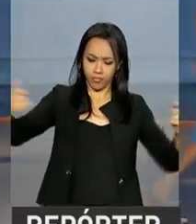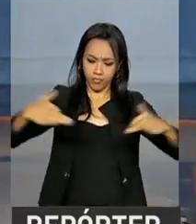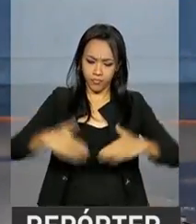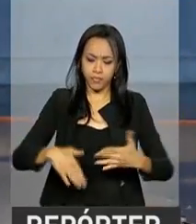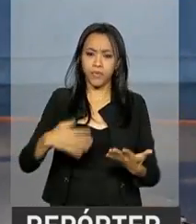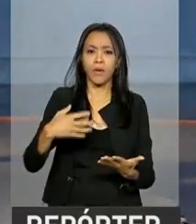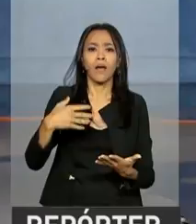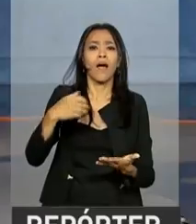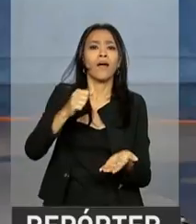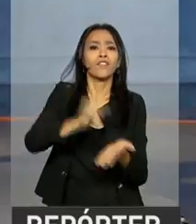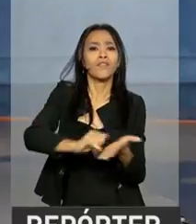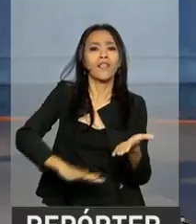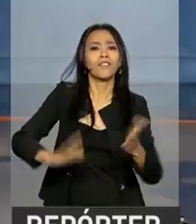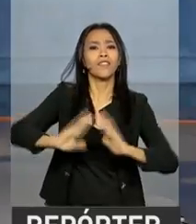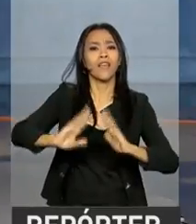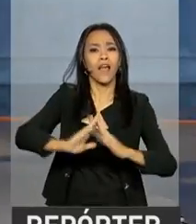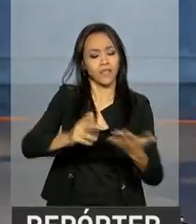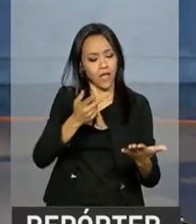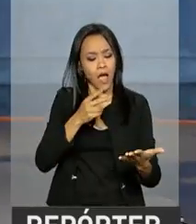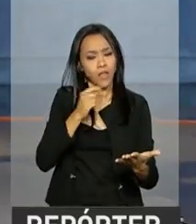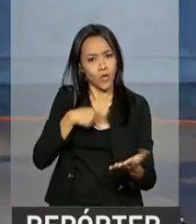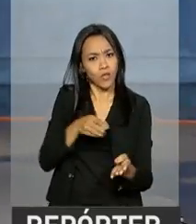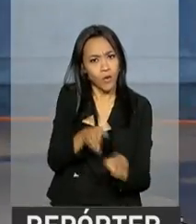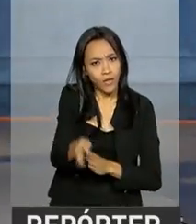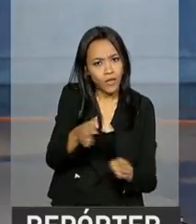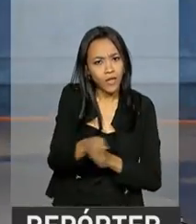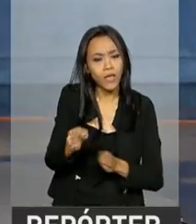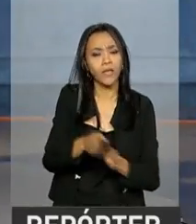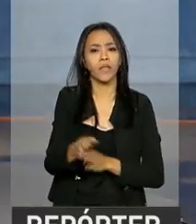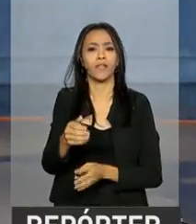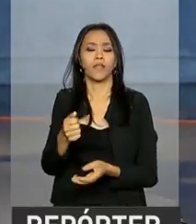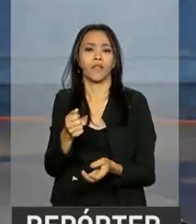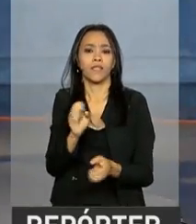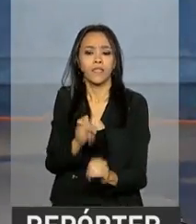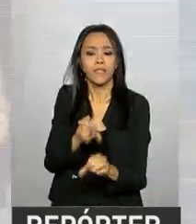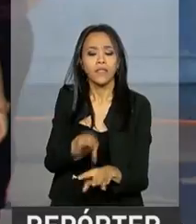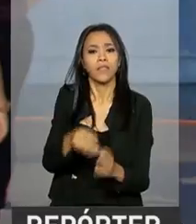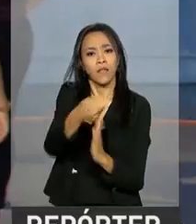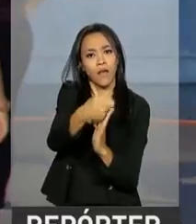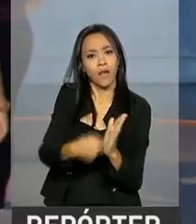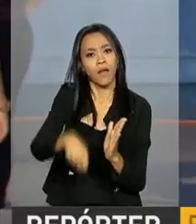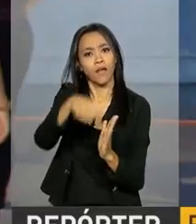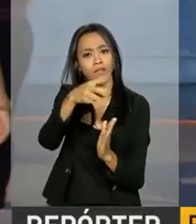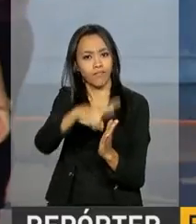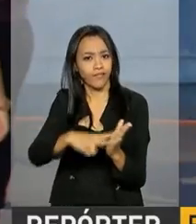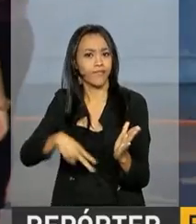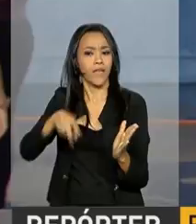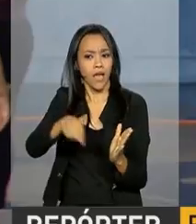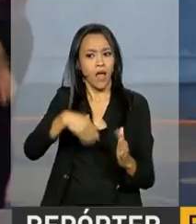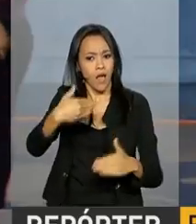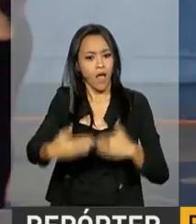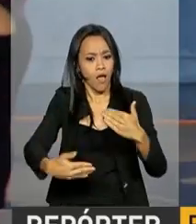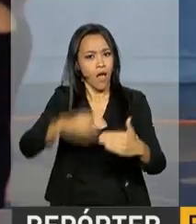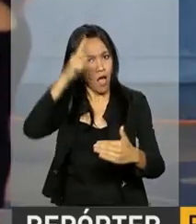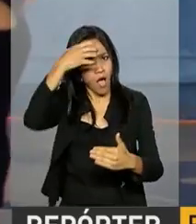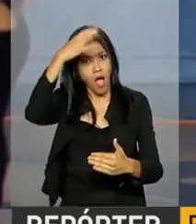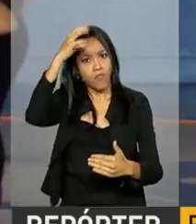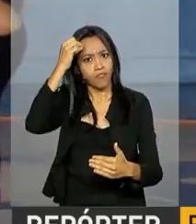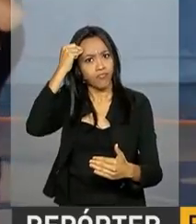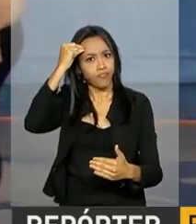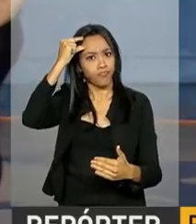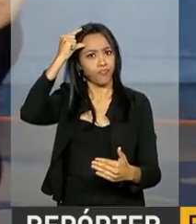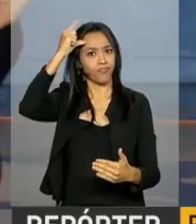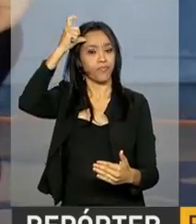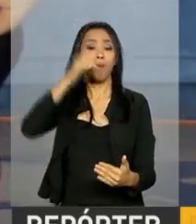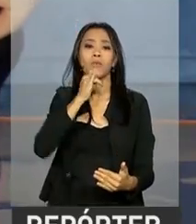gente dá esse apoio aqui, né? Na alfabetização, na complementação da matéria. Elas vêm crescendo gradativamente. Então, crianças que o